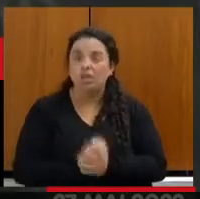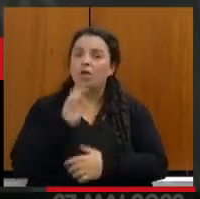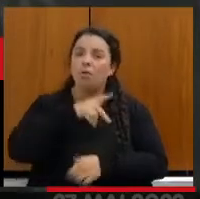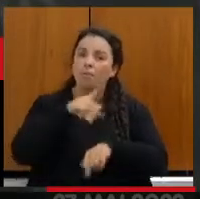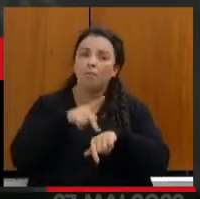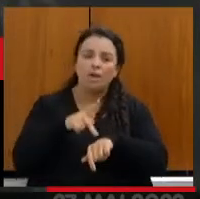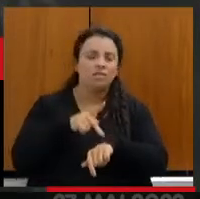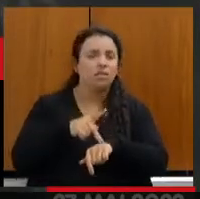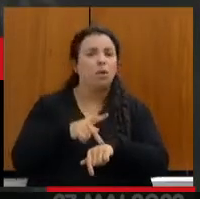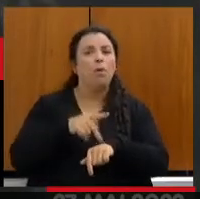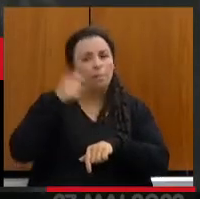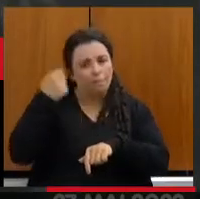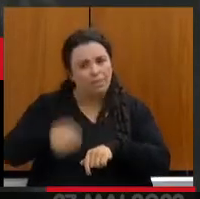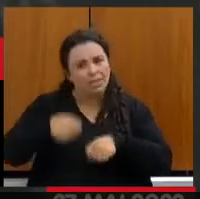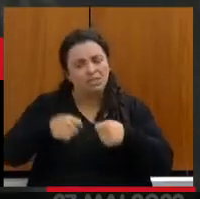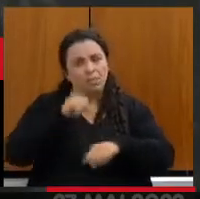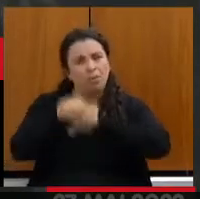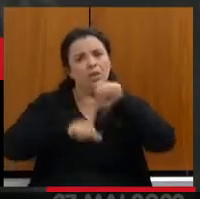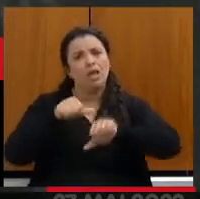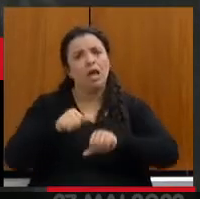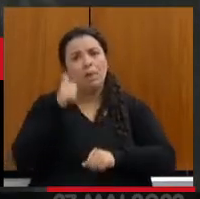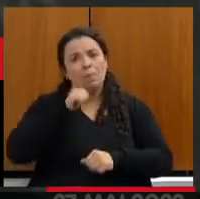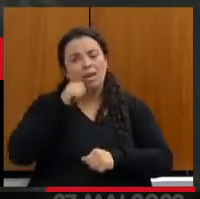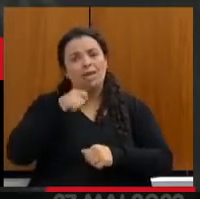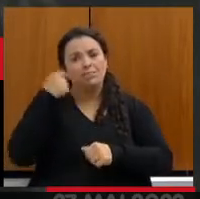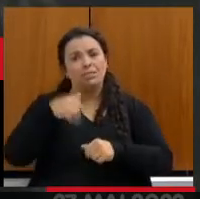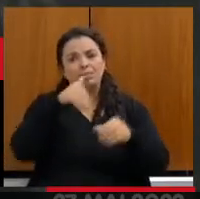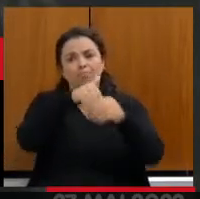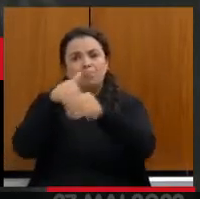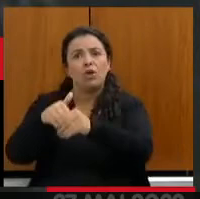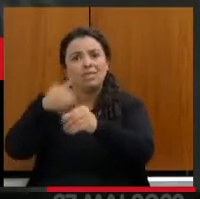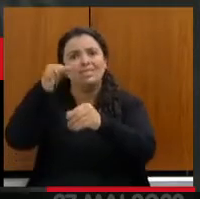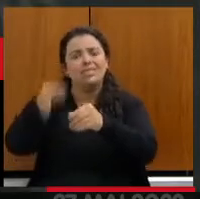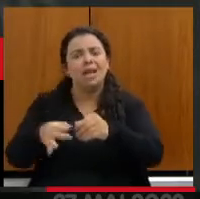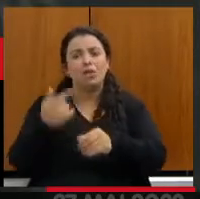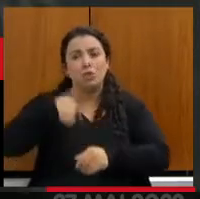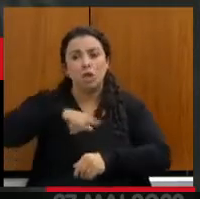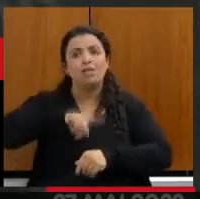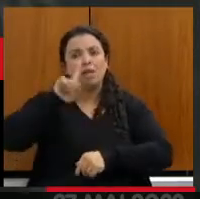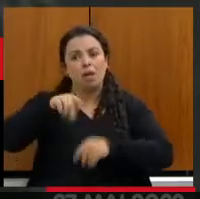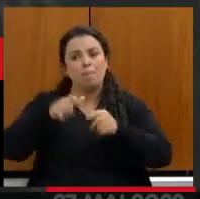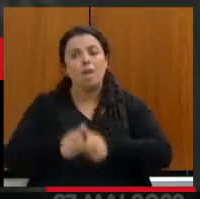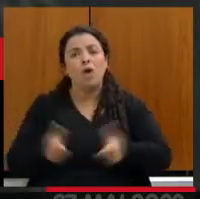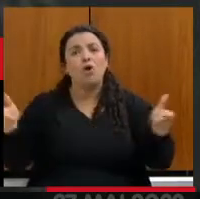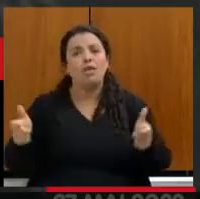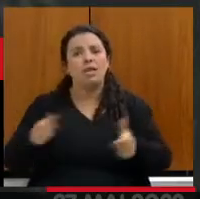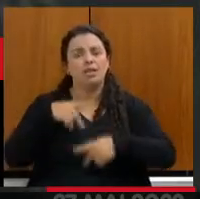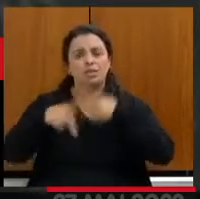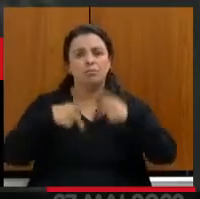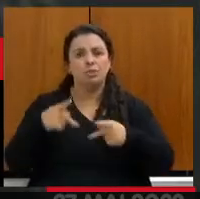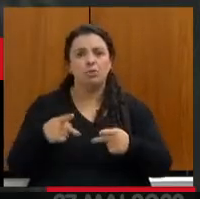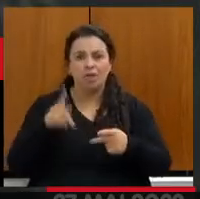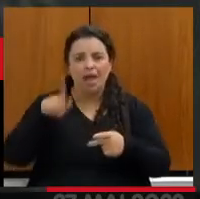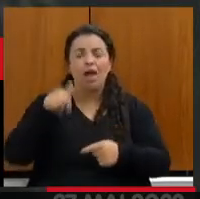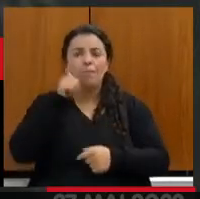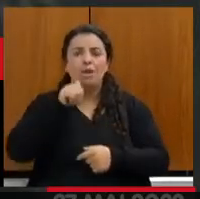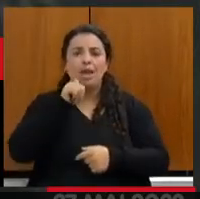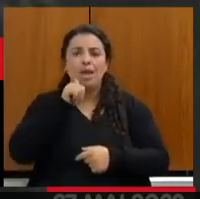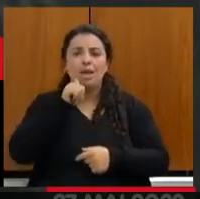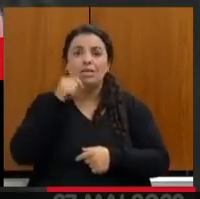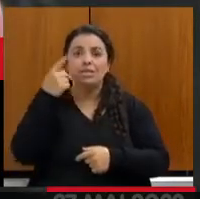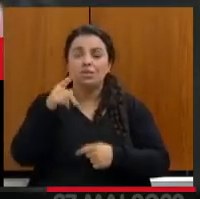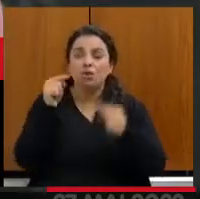e as mulheres precisam saber voltar porque nós somos a maioria mude a maneira de votar